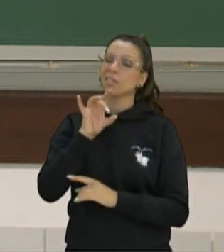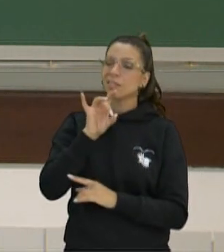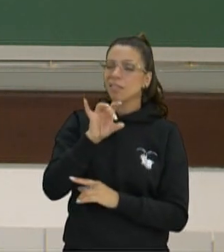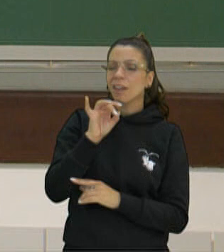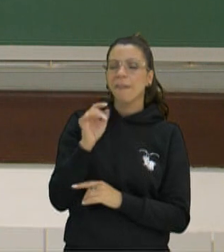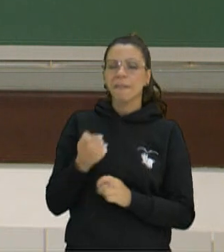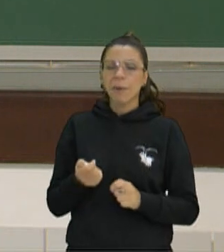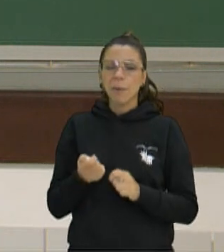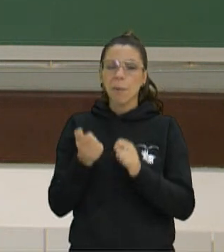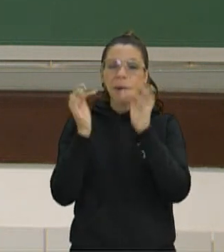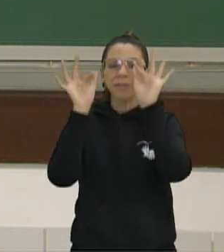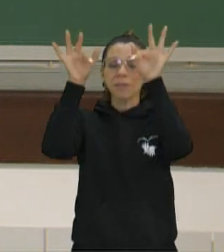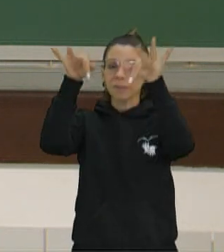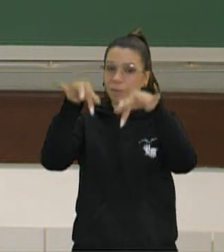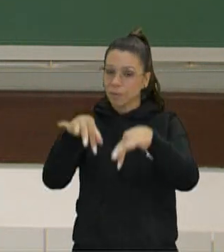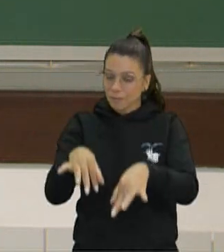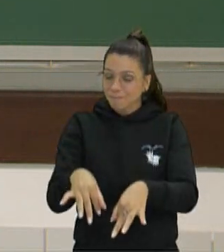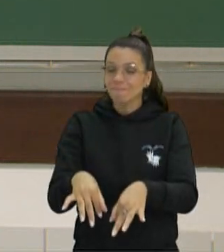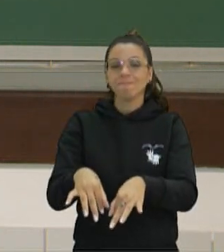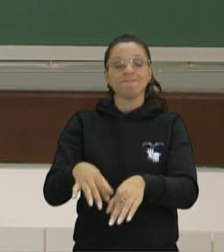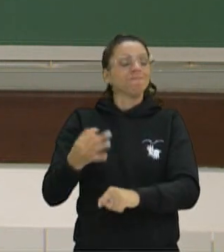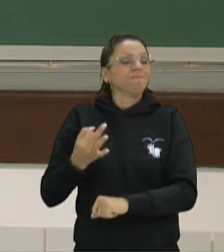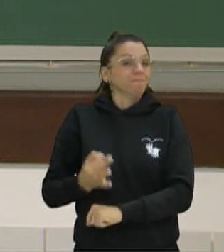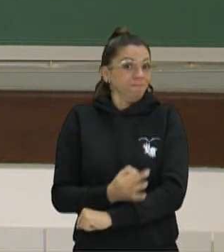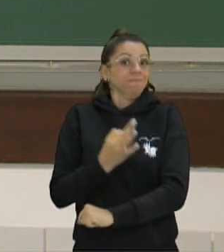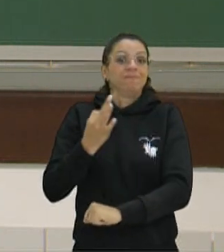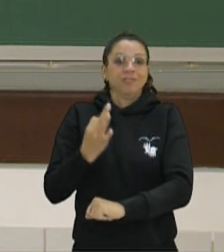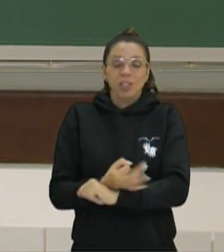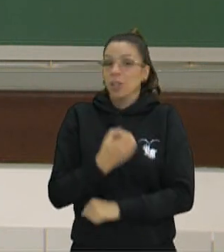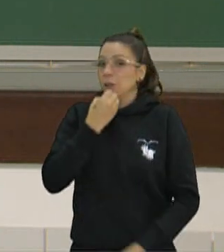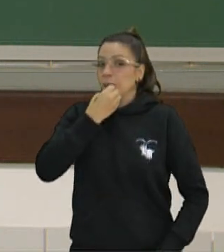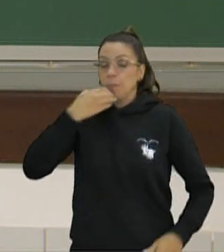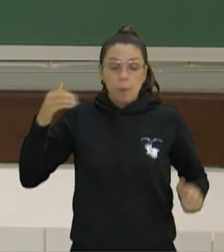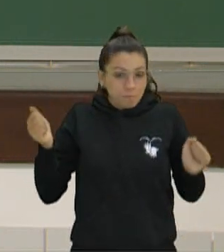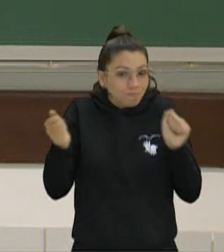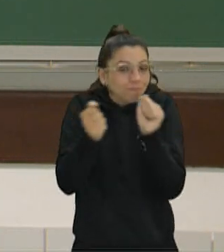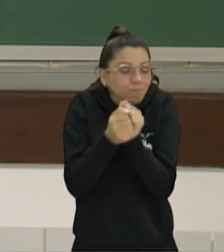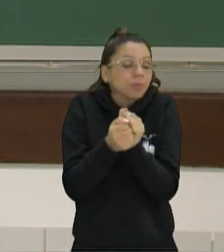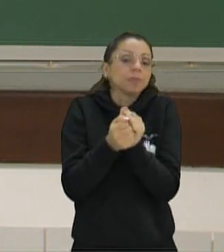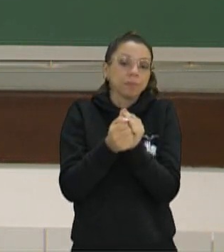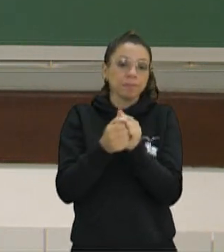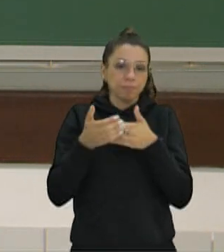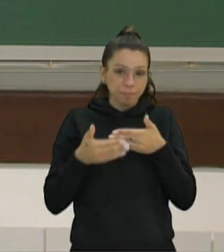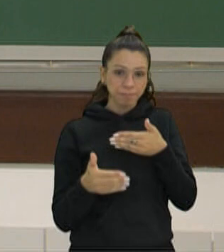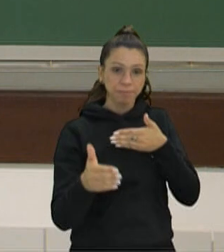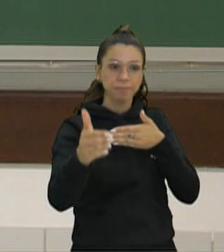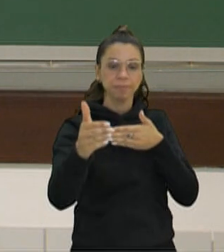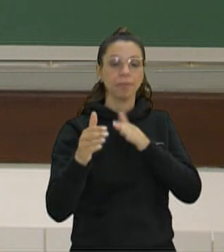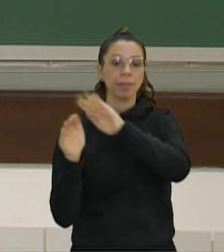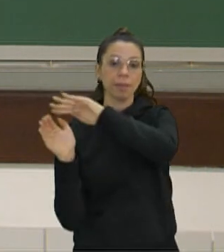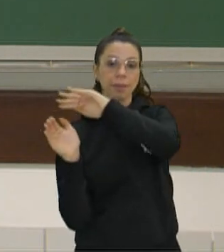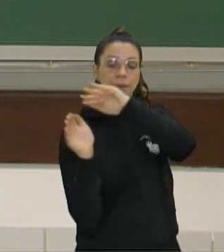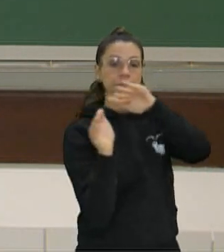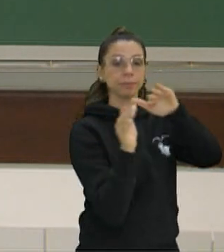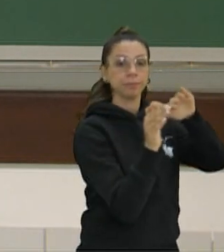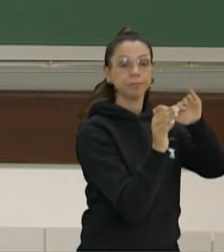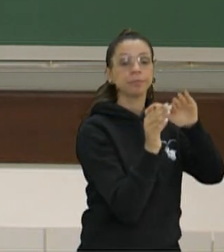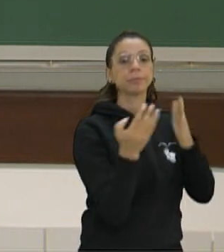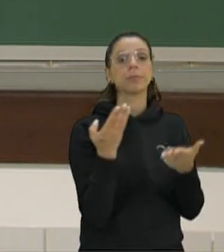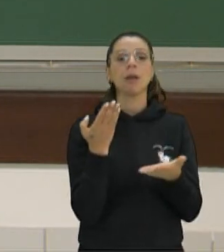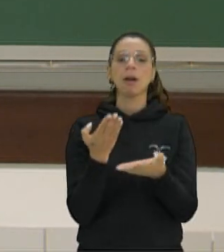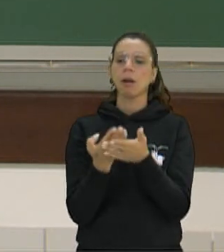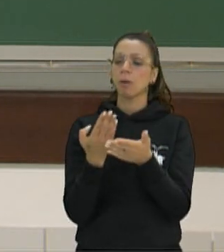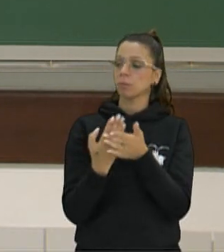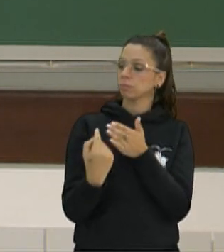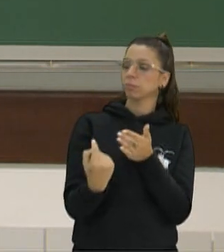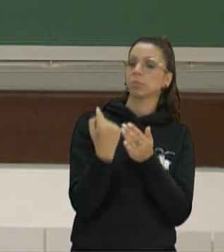estamos quase acabando, aguentem firme, que bom que vocês chegaram até aqui e vamos lá. Então, na última